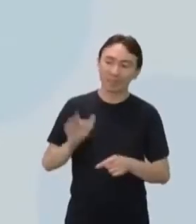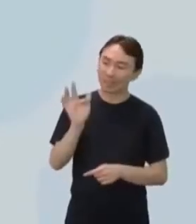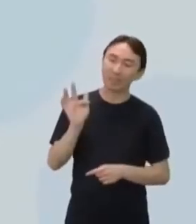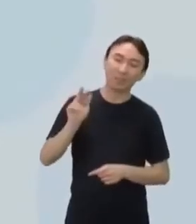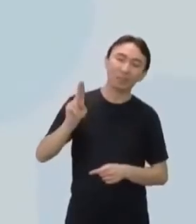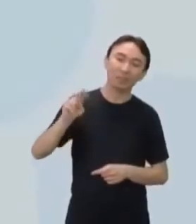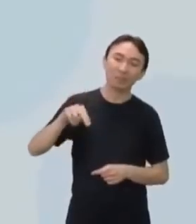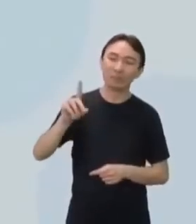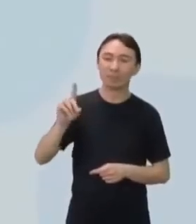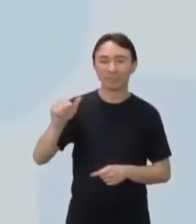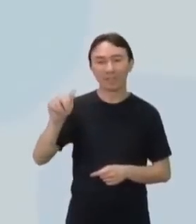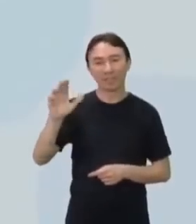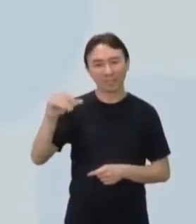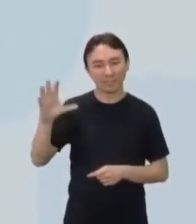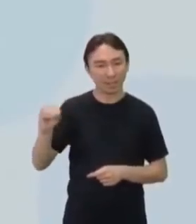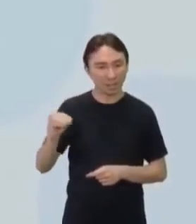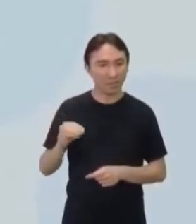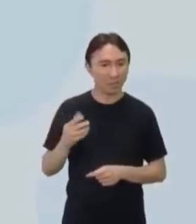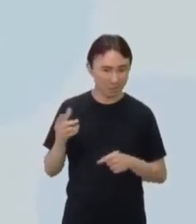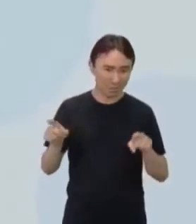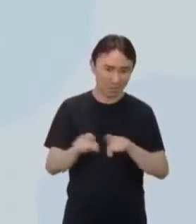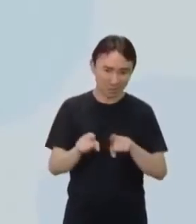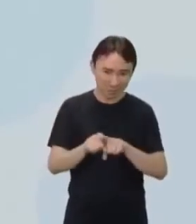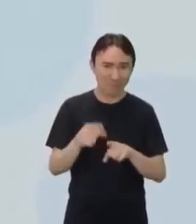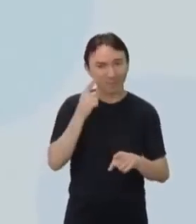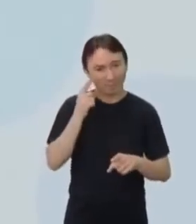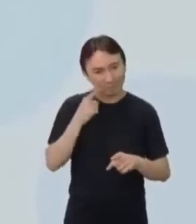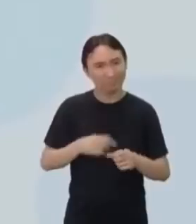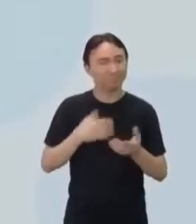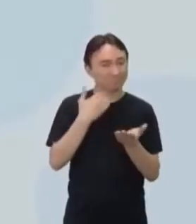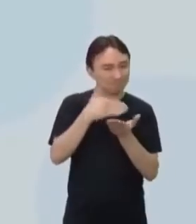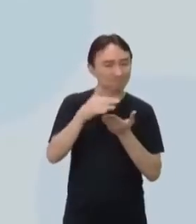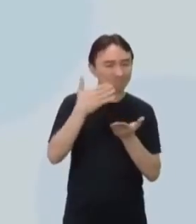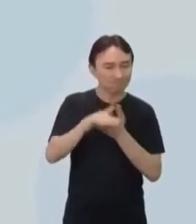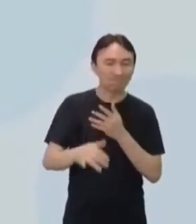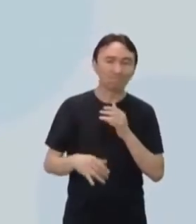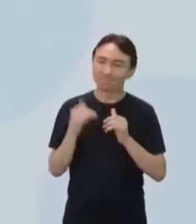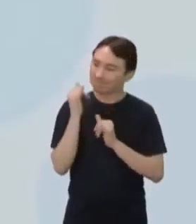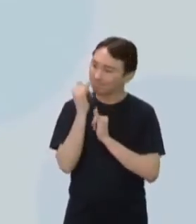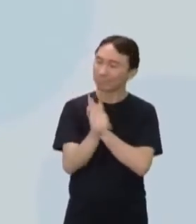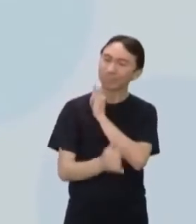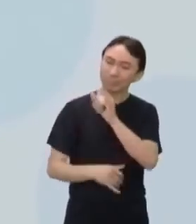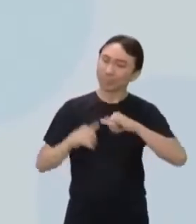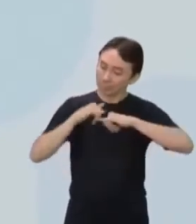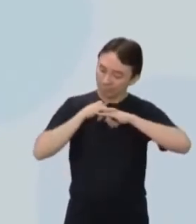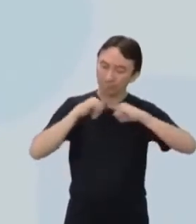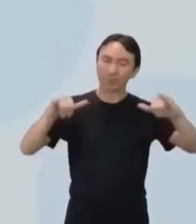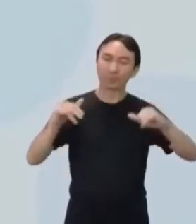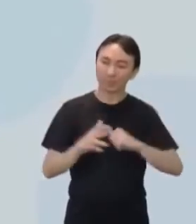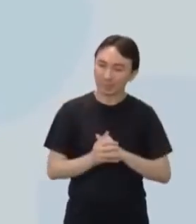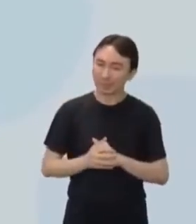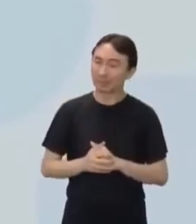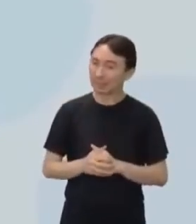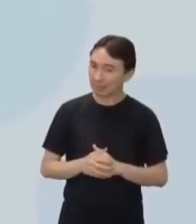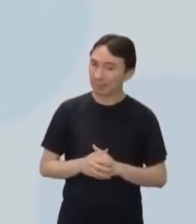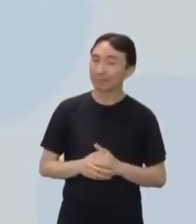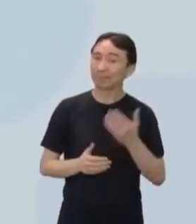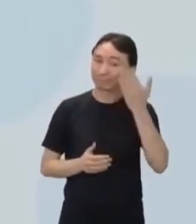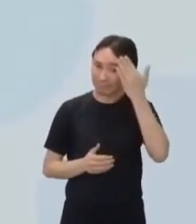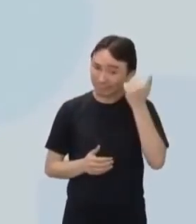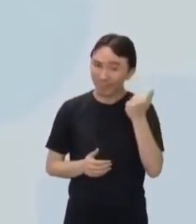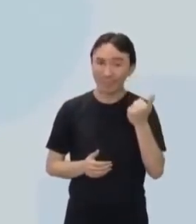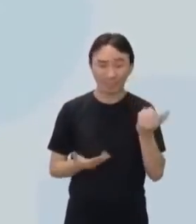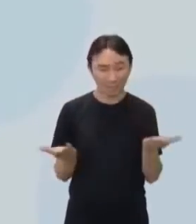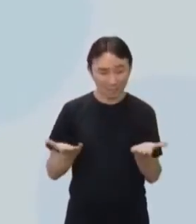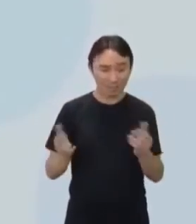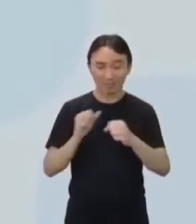em relação aos agendamentos, a todo aspecto logístico de forma bem mais específica, porque a gente sabe, né, que em relação ao